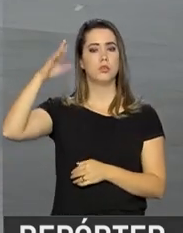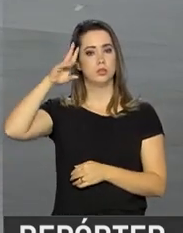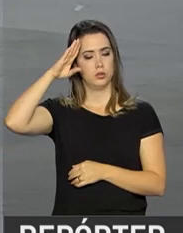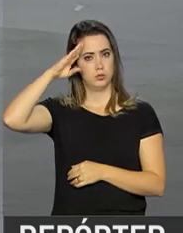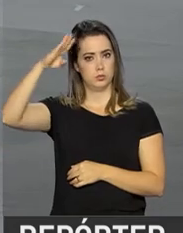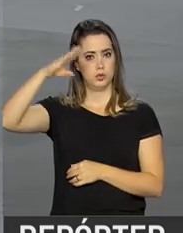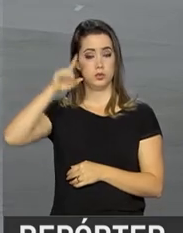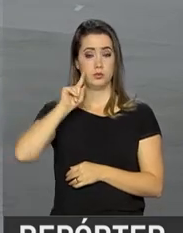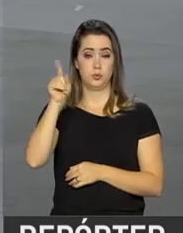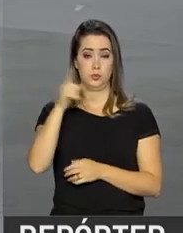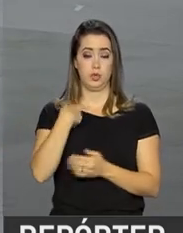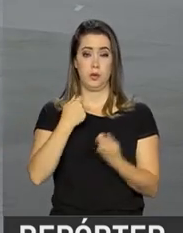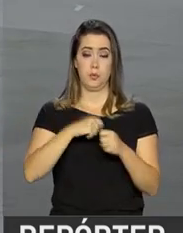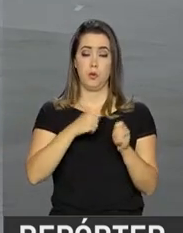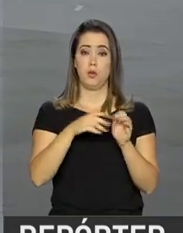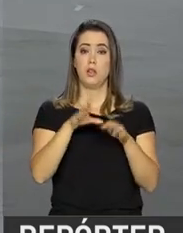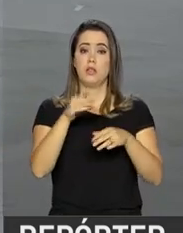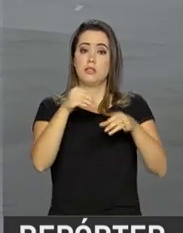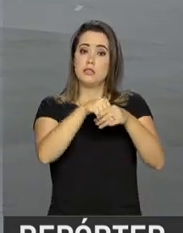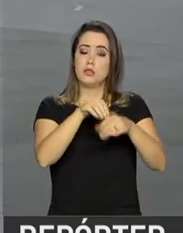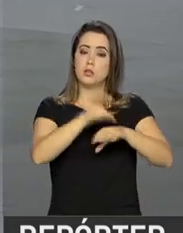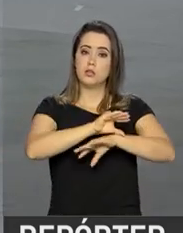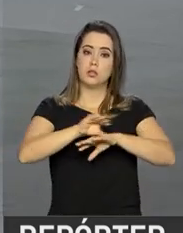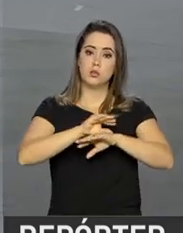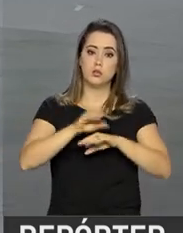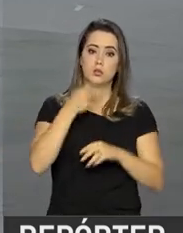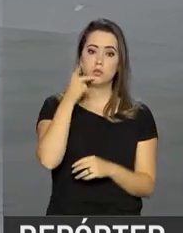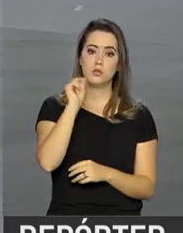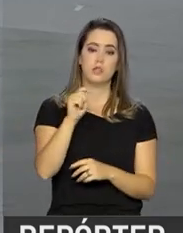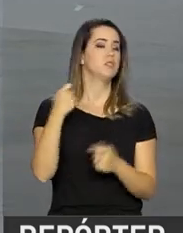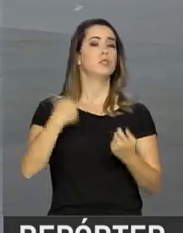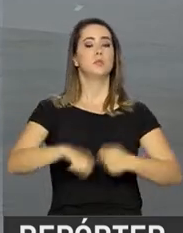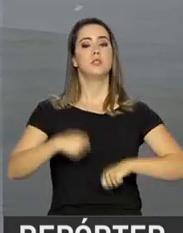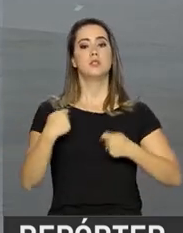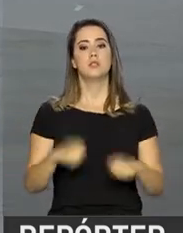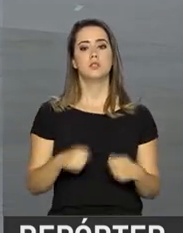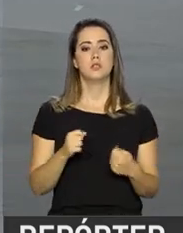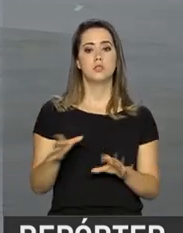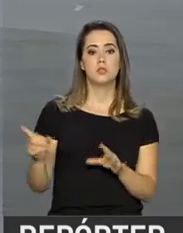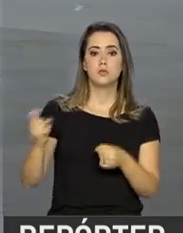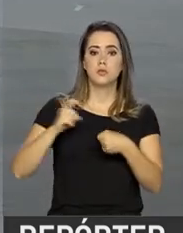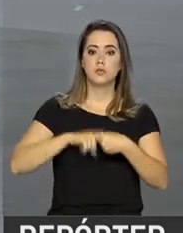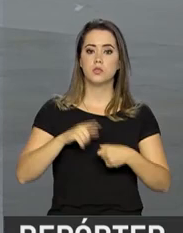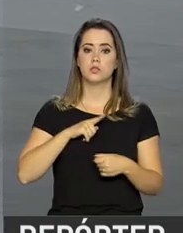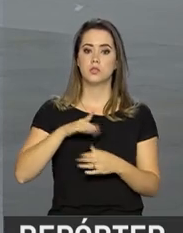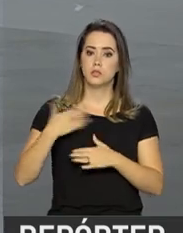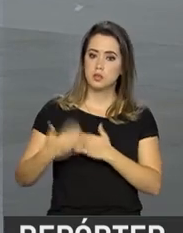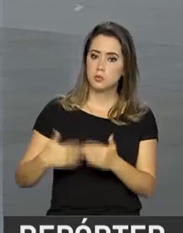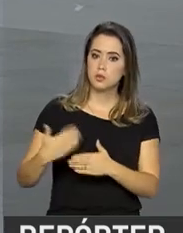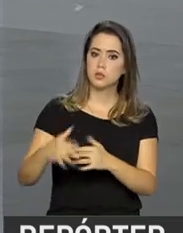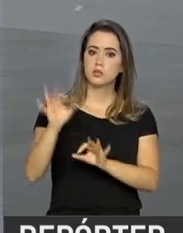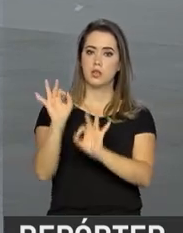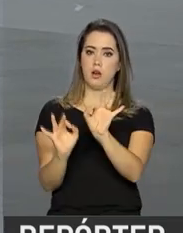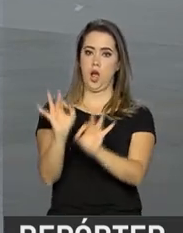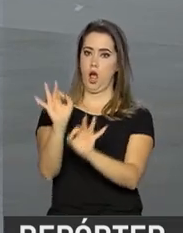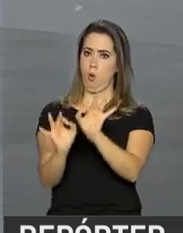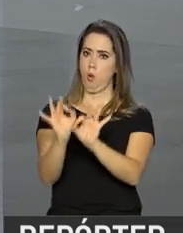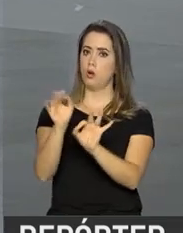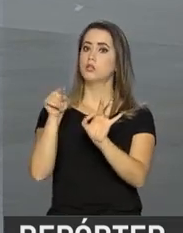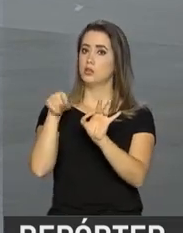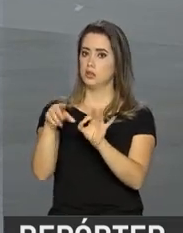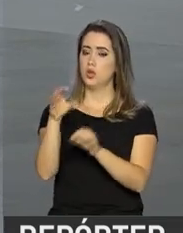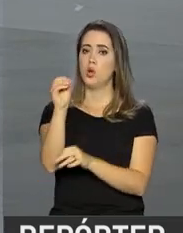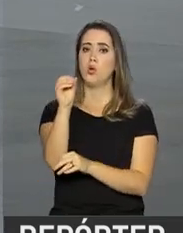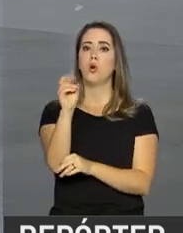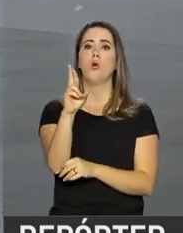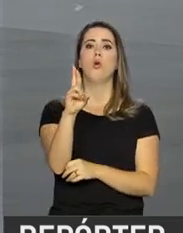artigo da constituição que estabelece que é necessário restabelecer e manter a ordem no caso